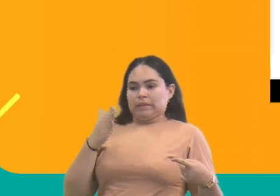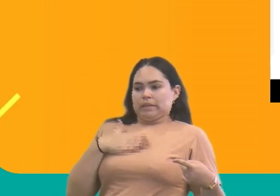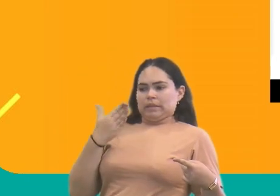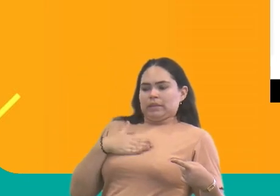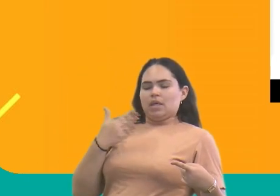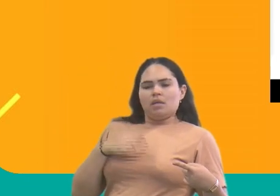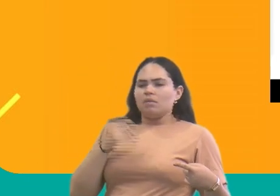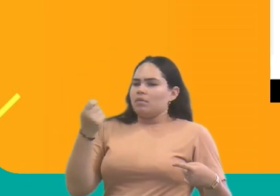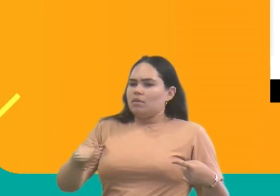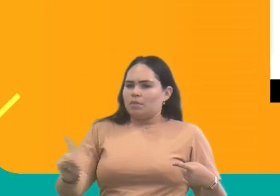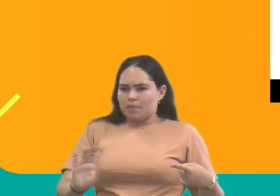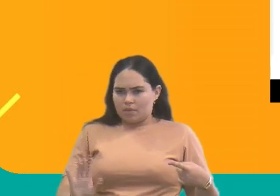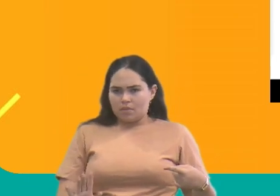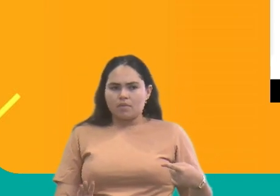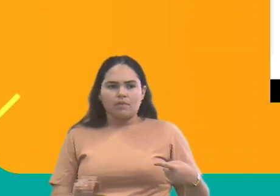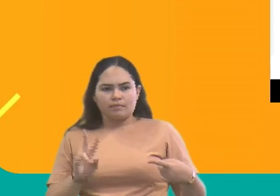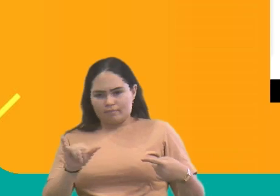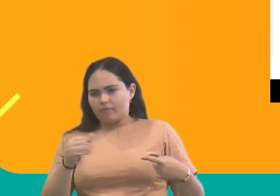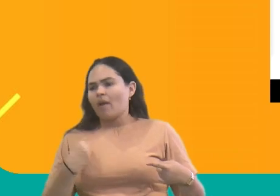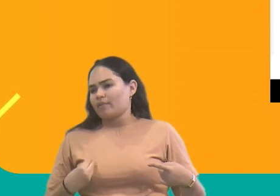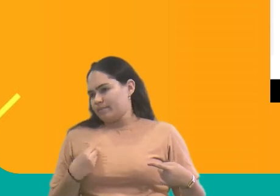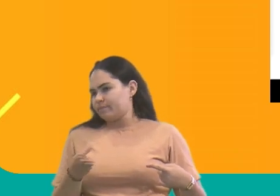estequiometria. Ela vai estar lá.